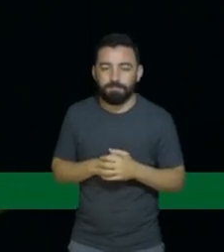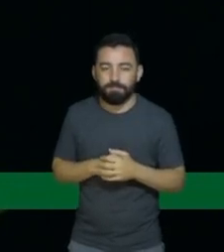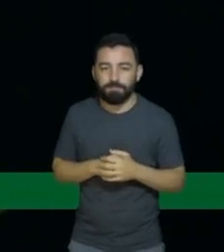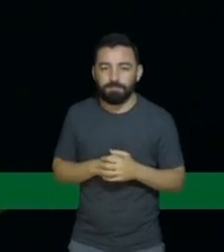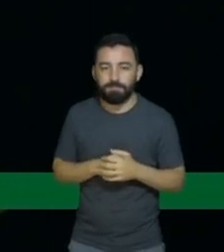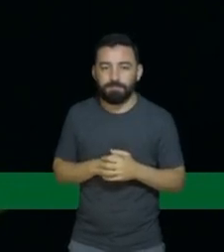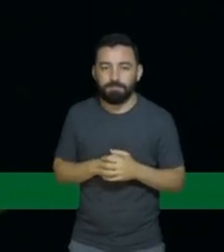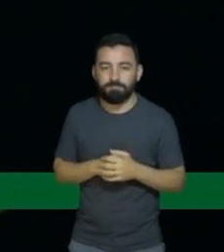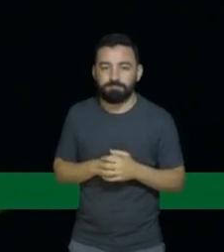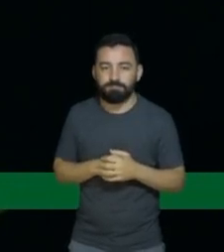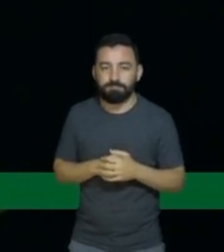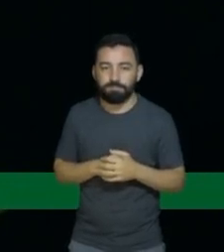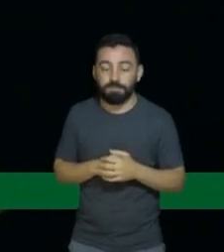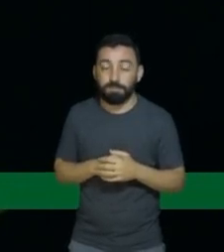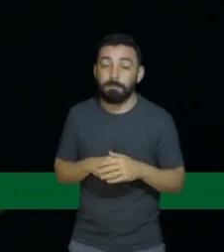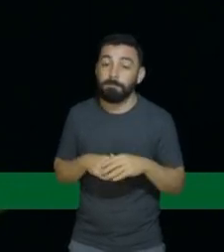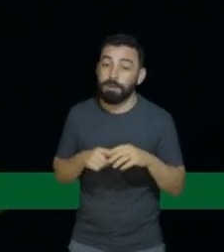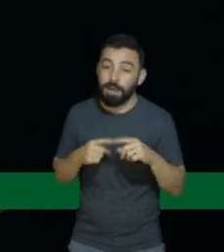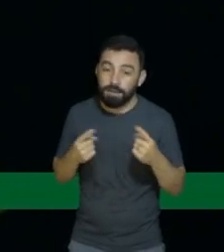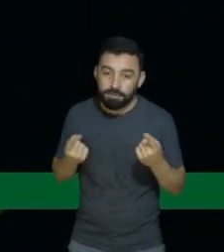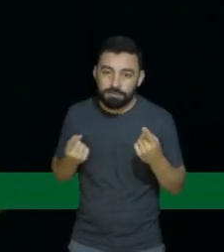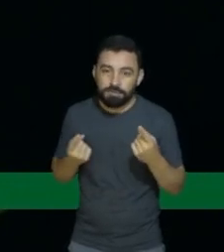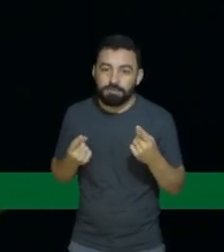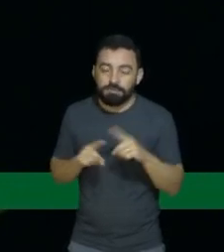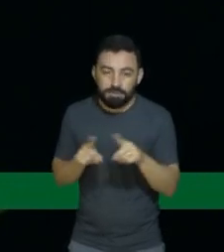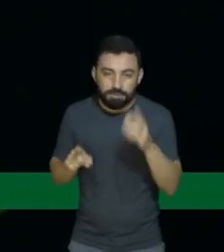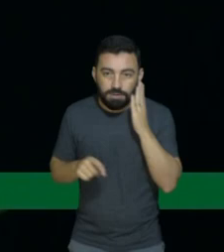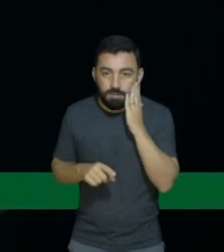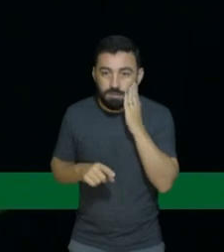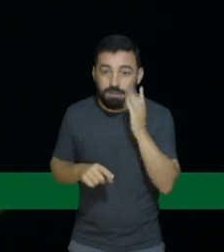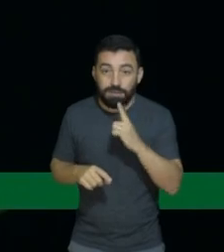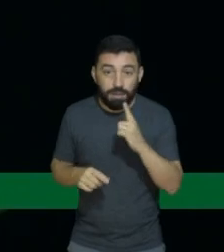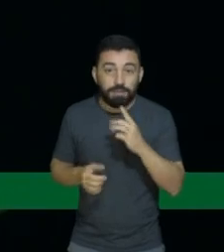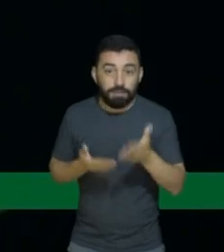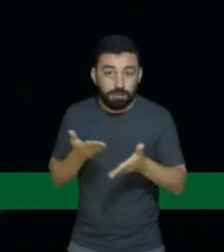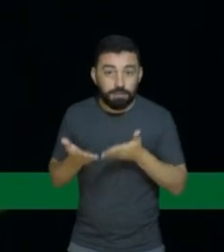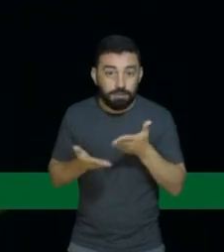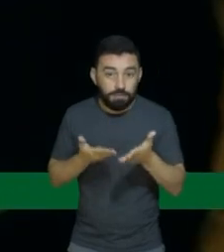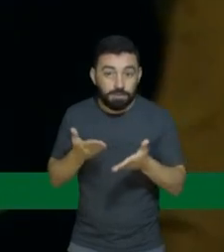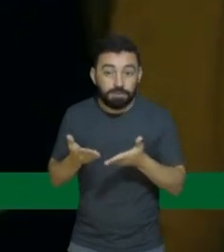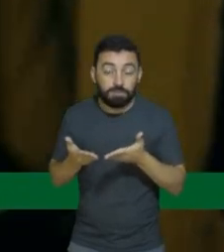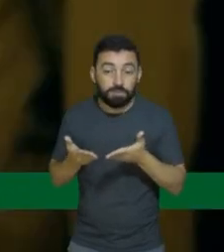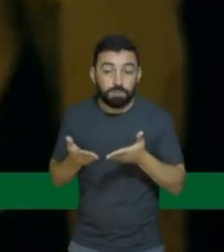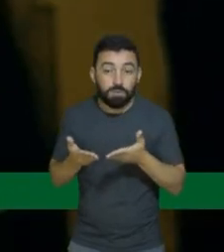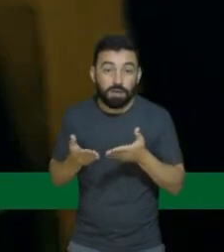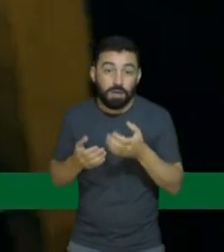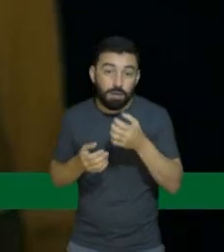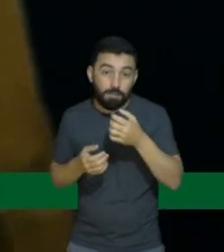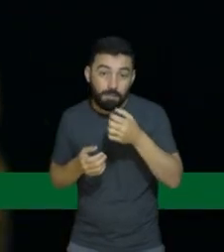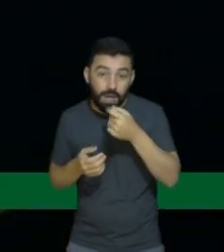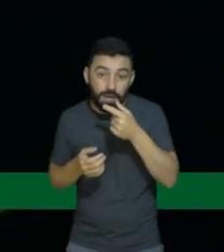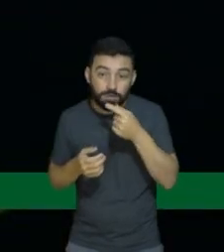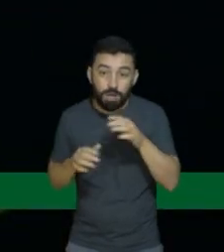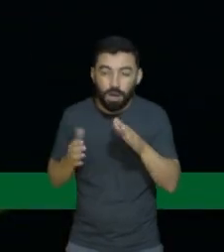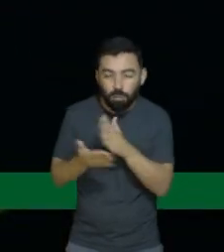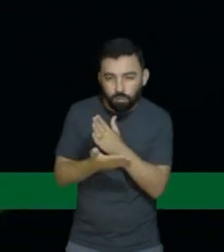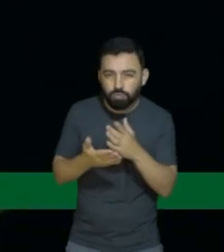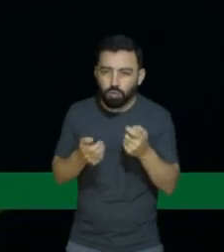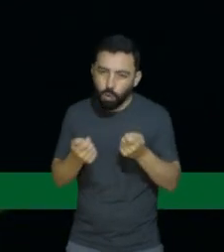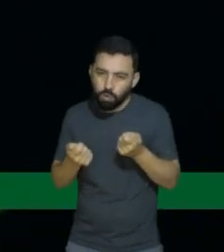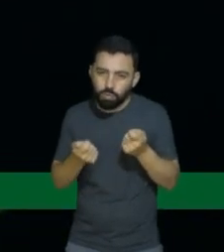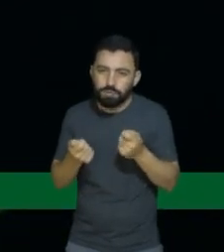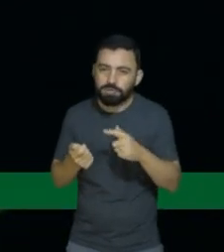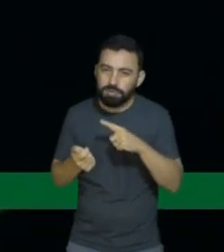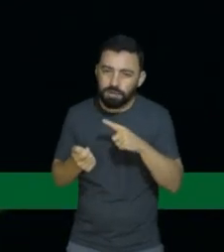doença no entanto senhores existe o tramento medicamentoso que controla os sintomas